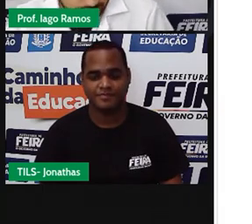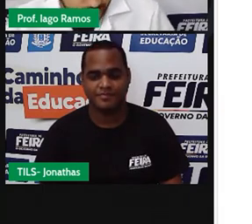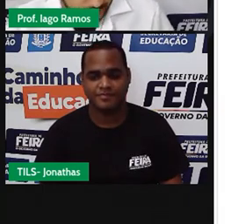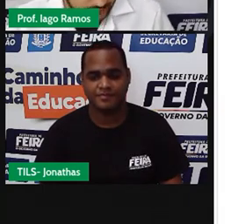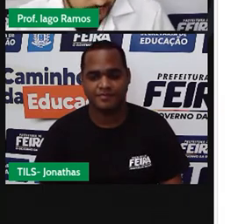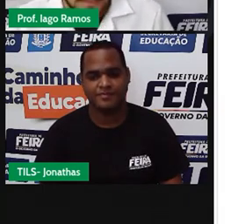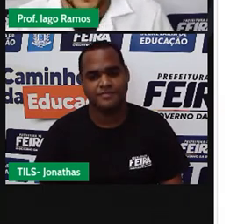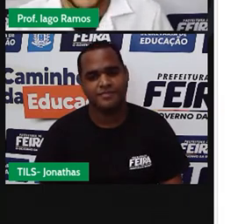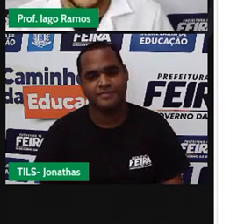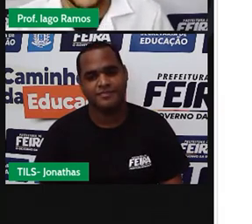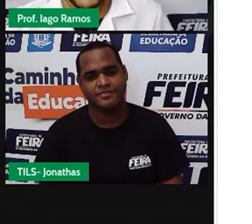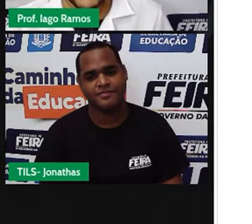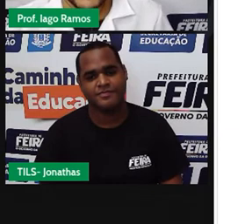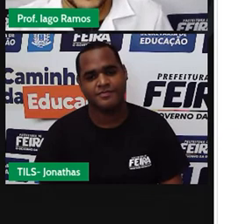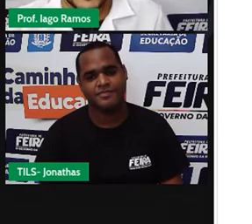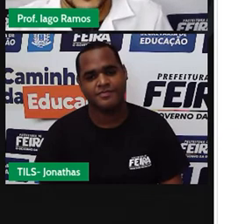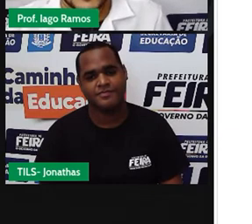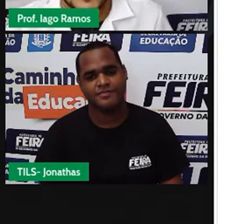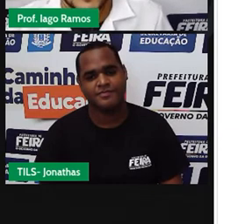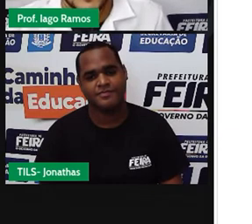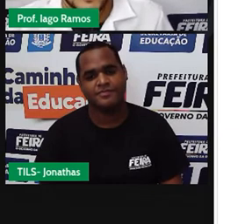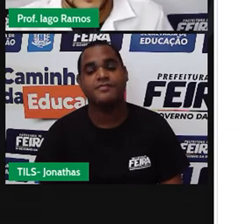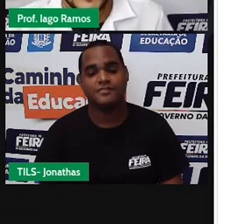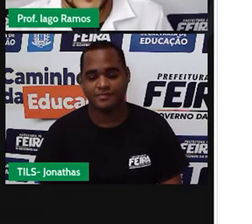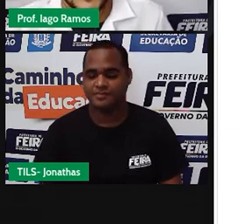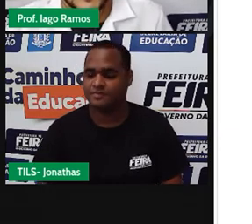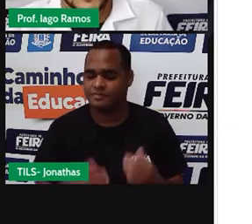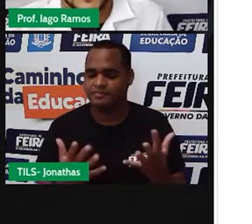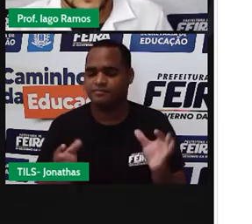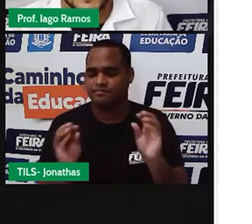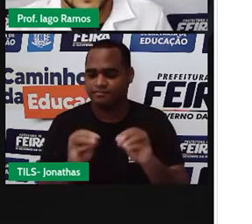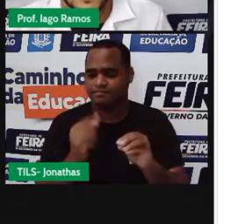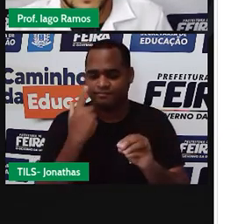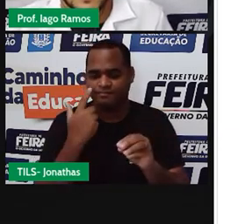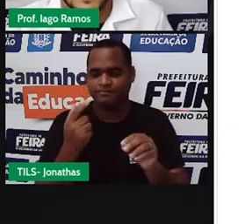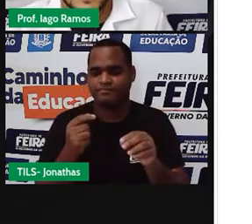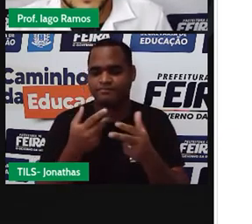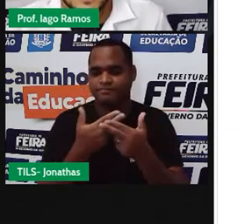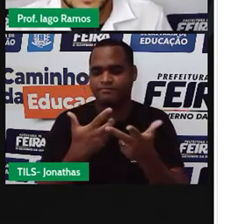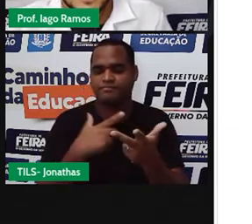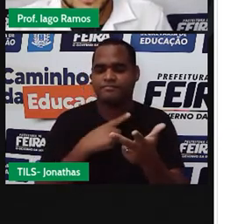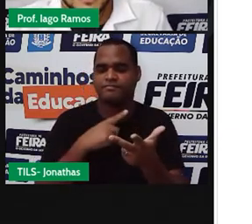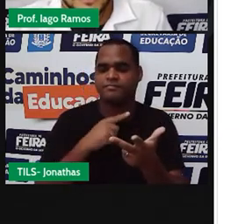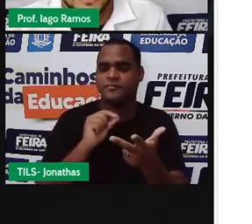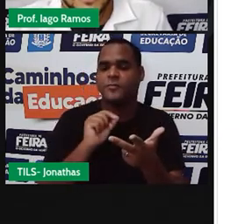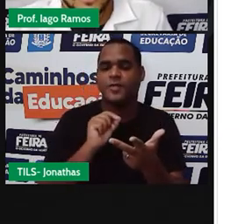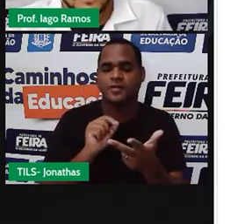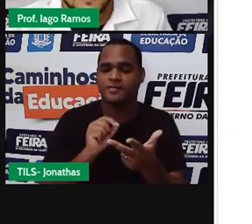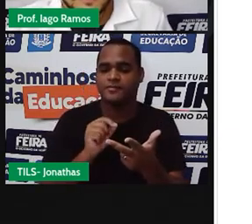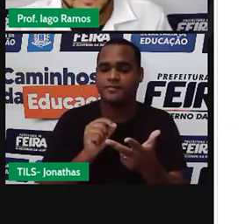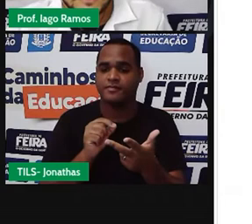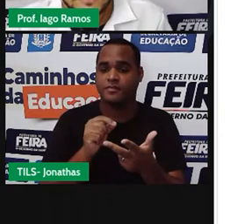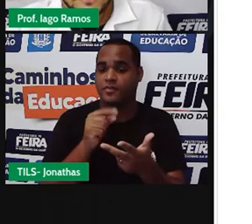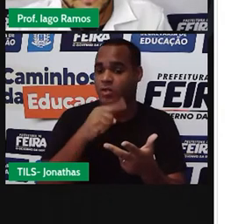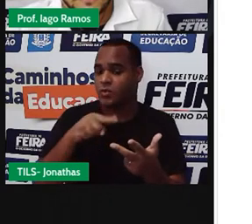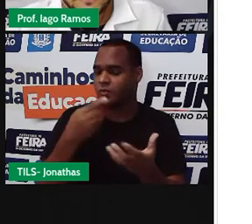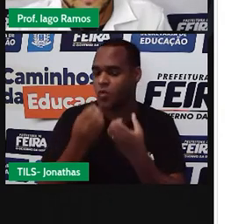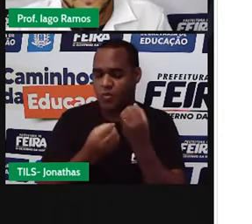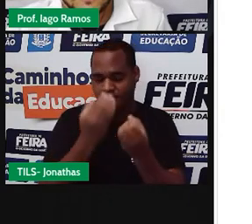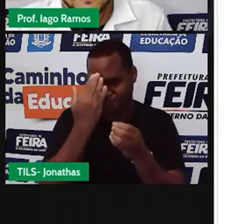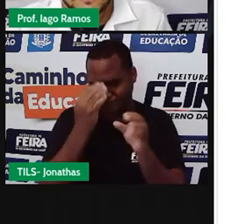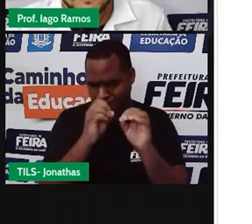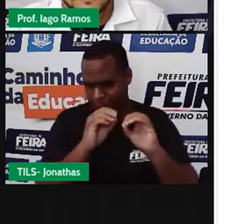gente Vou colocar aqui e a gente entende como faz